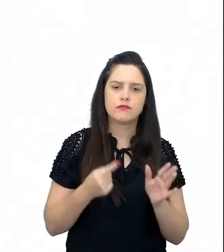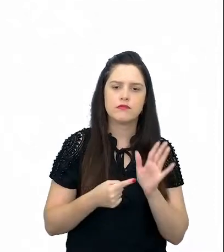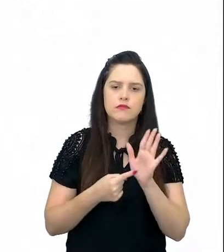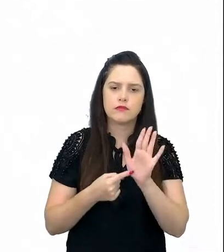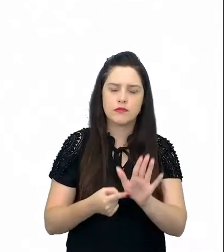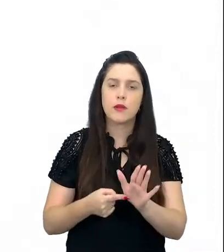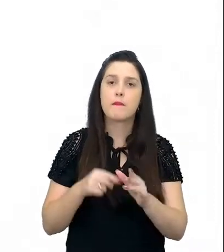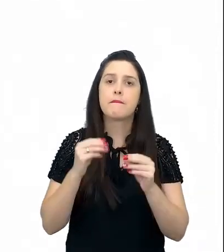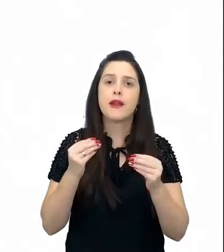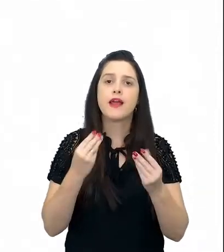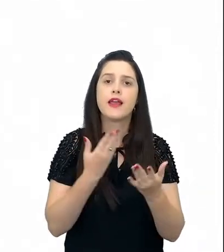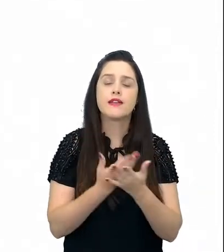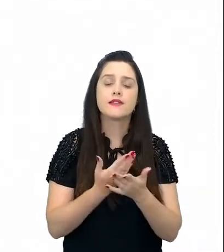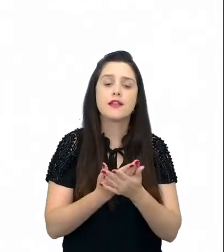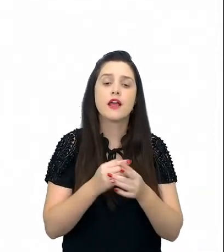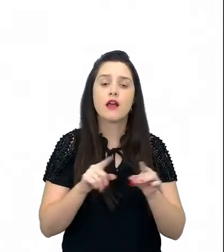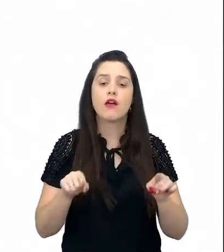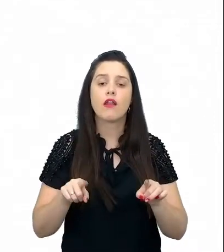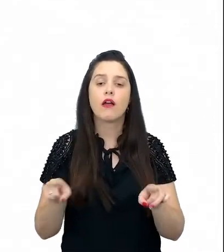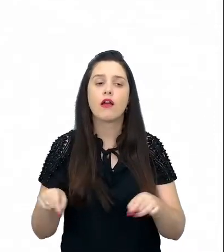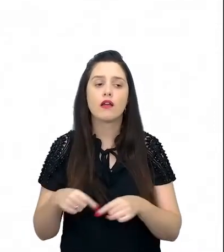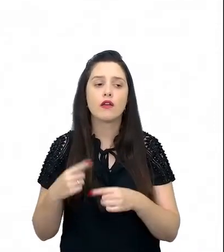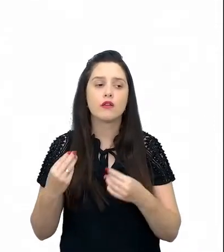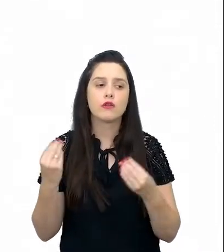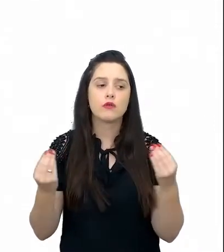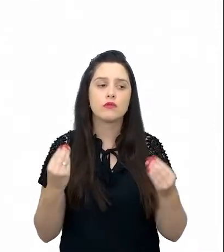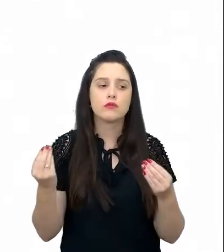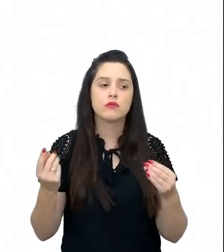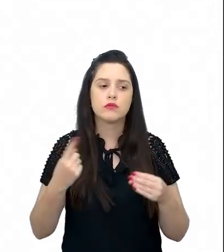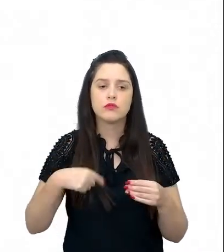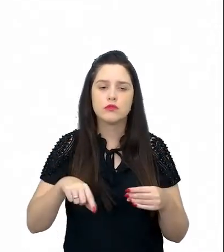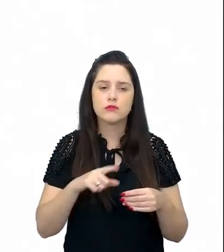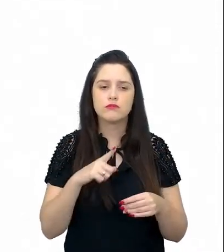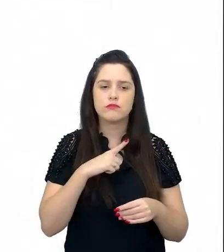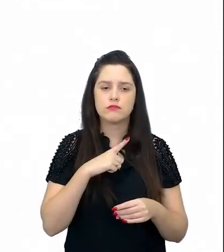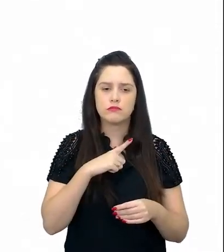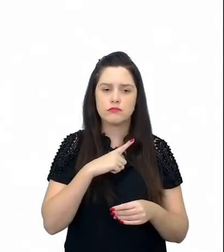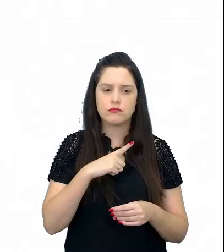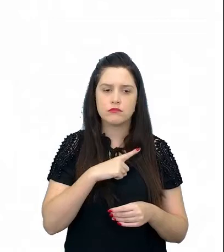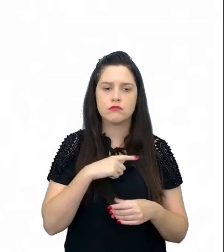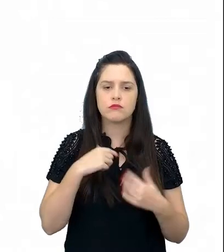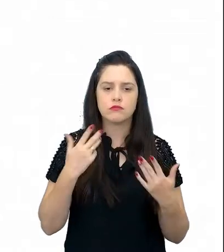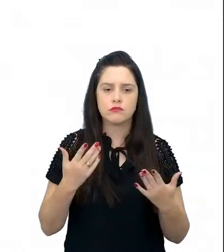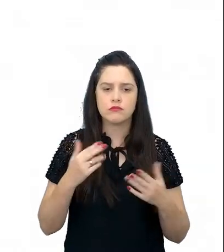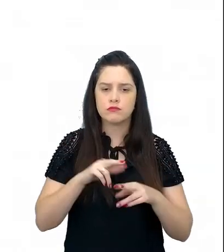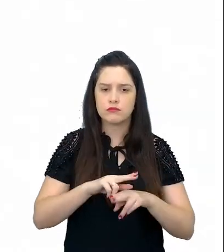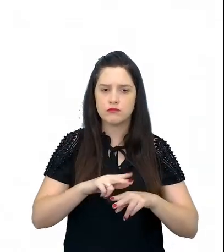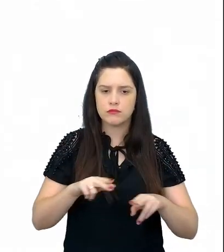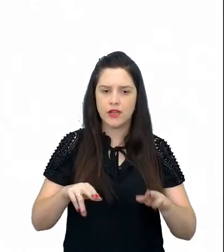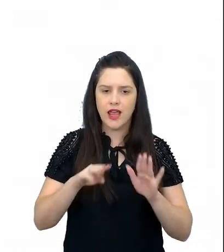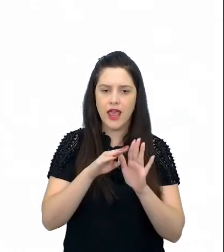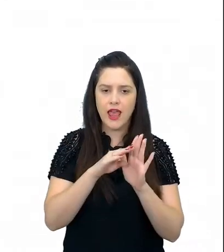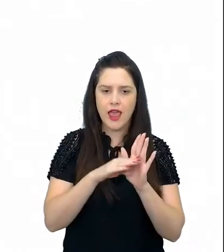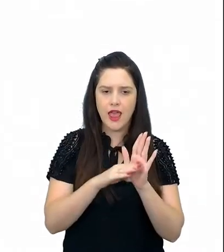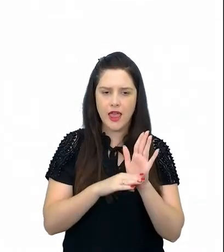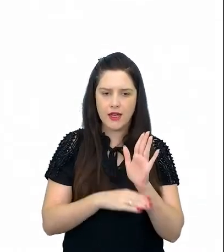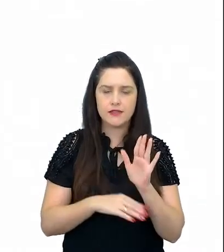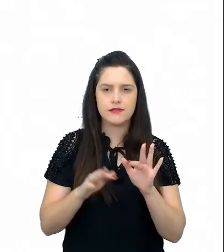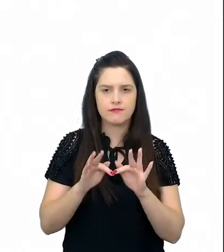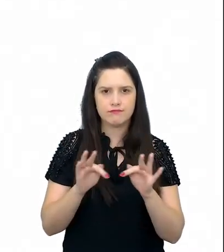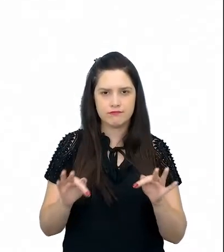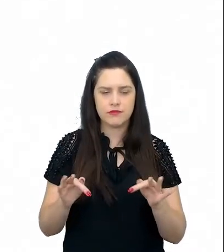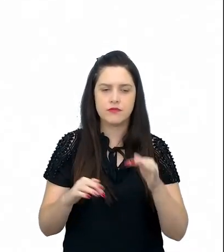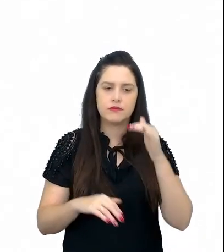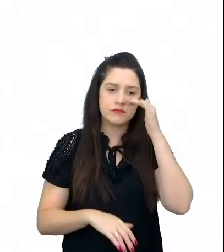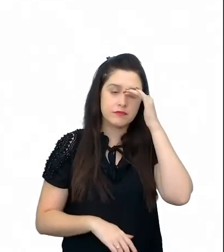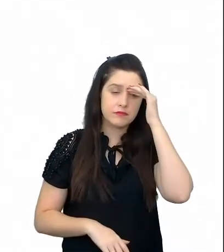aula, proporcionalidade direta e inversa entre duas grandezas. Na sétima e oitava aula, nós vamos trabalhar com a regra de três simples. Bom,